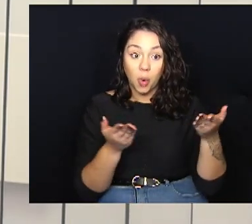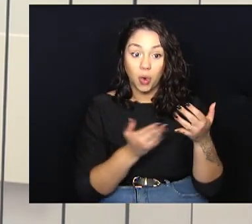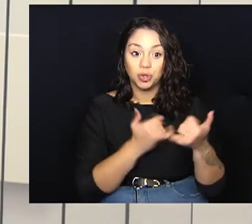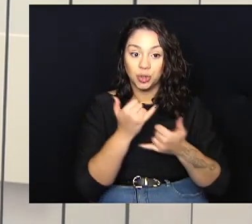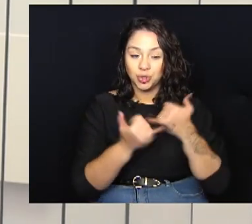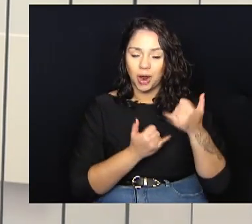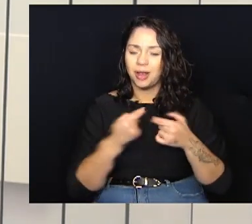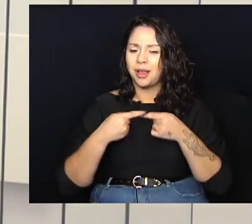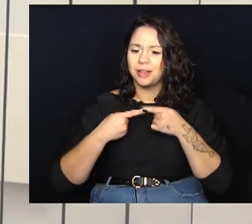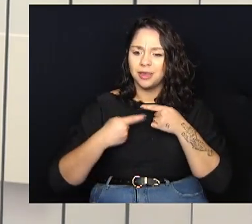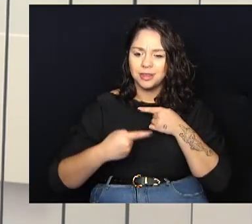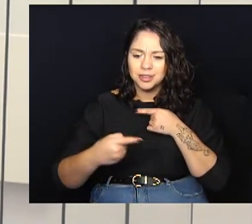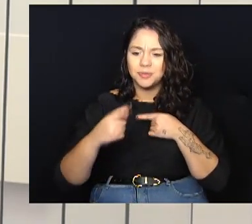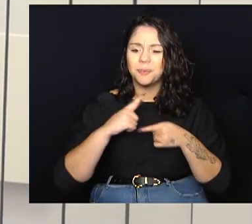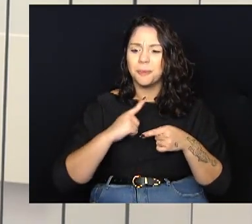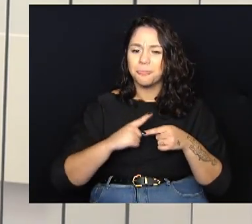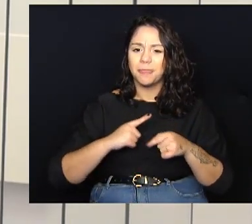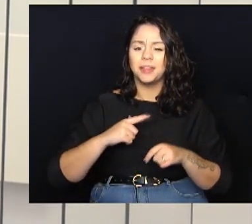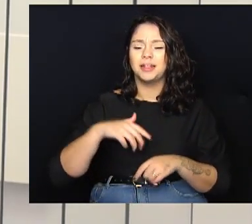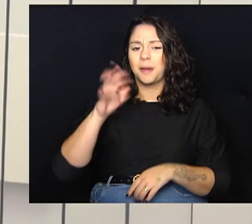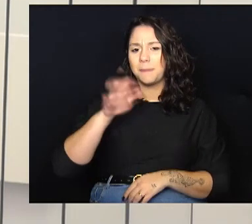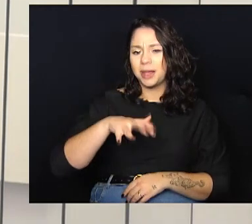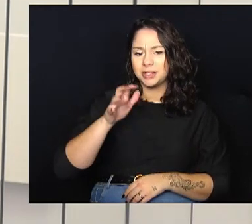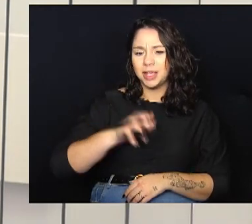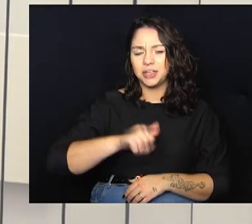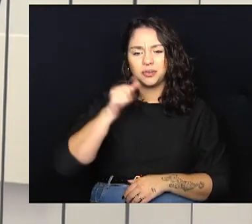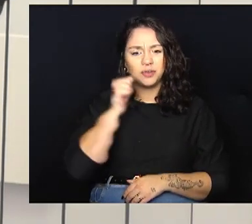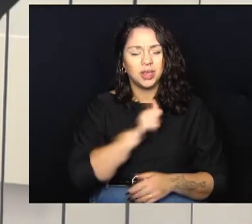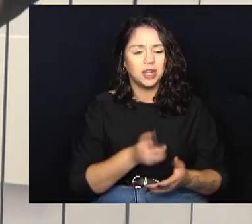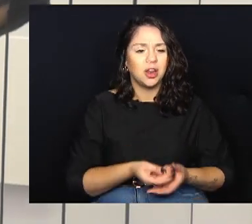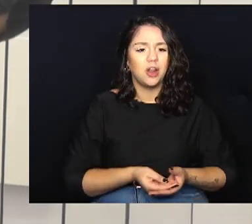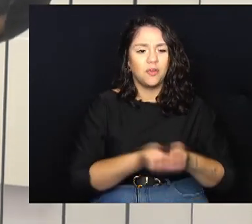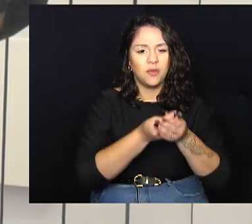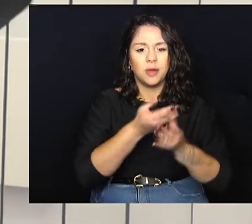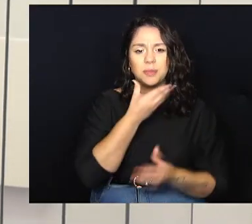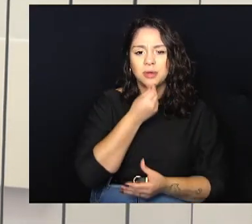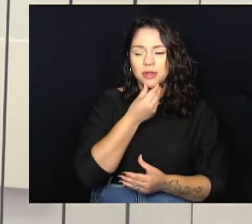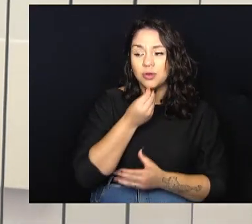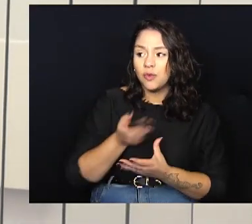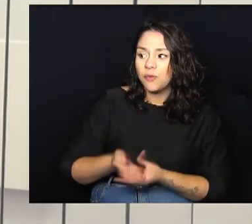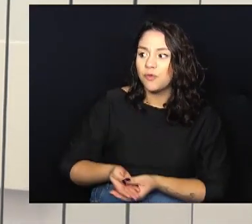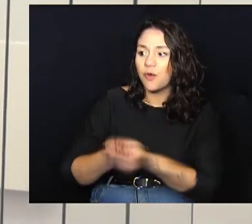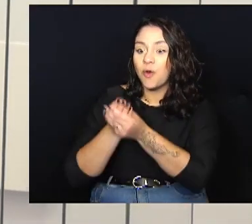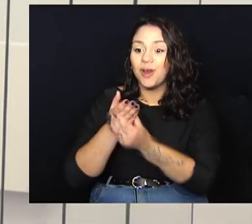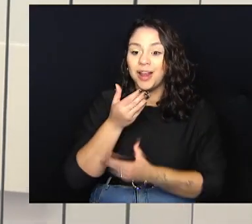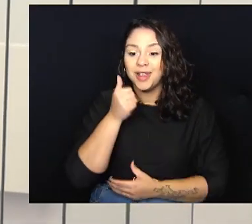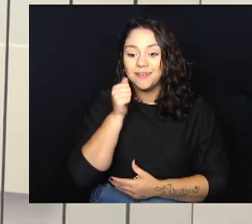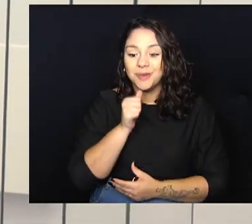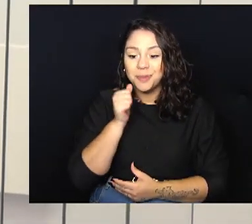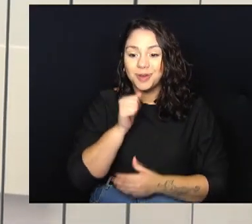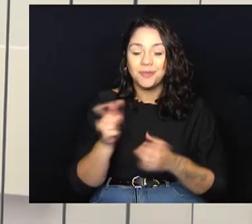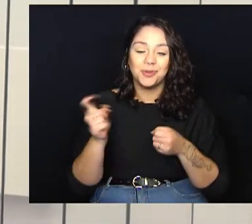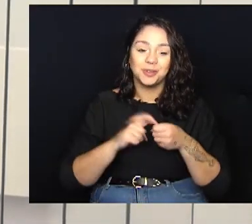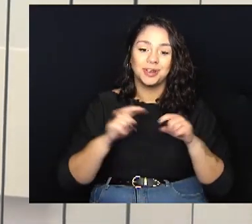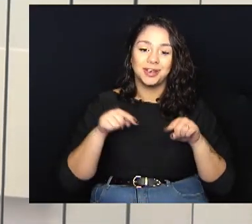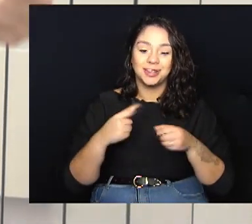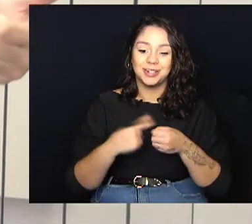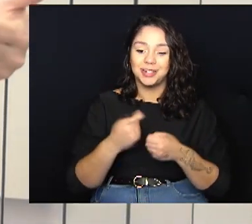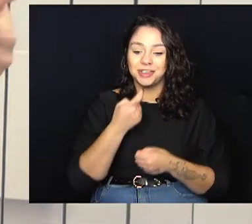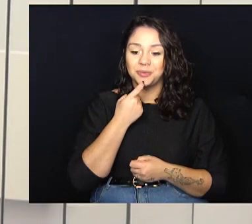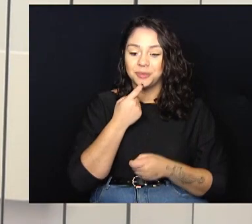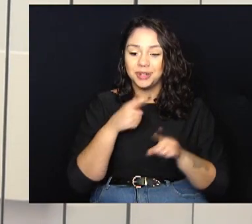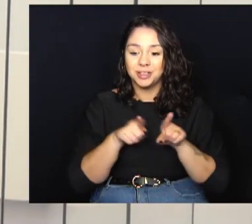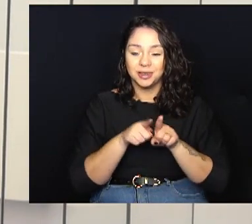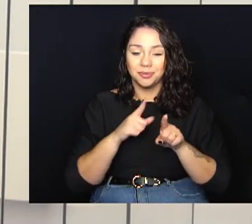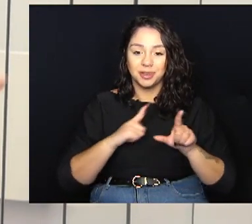toda a semana tem também basquete feminino vôlei masculino vôlei feminino tá retornando para a cidade de Campinas tem